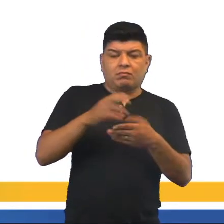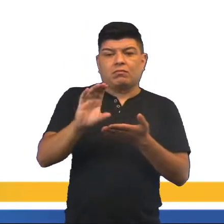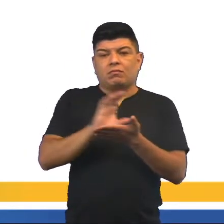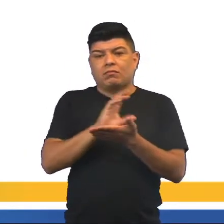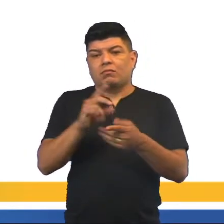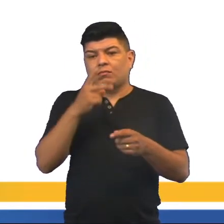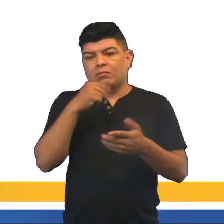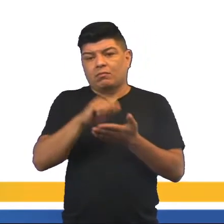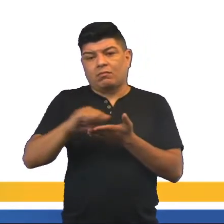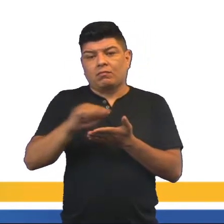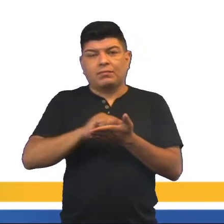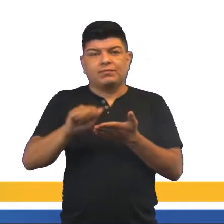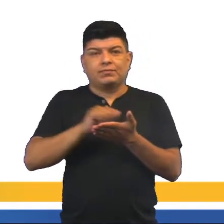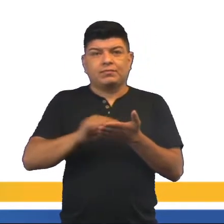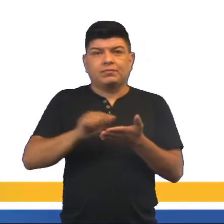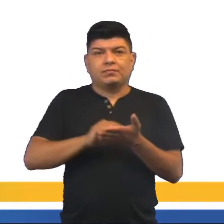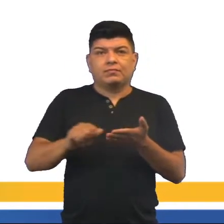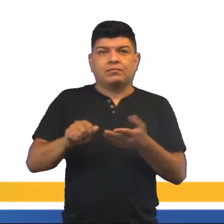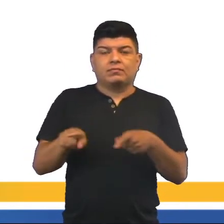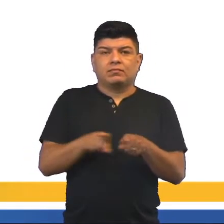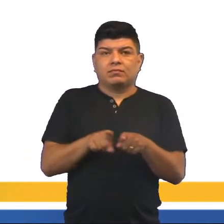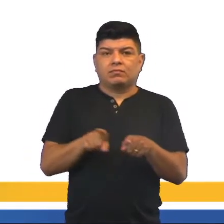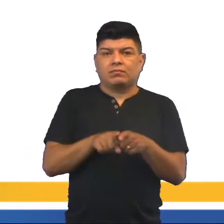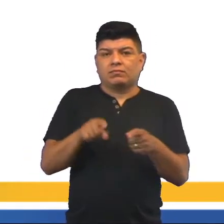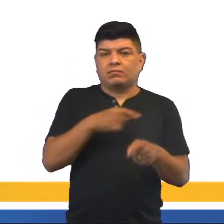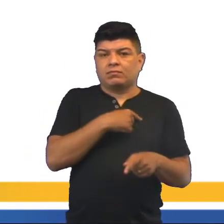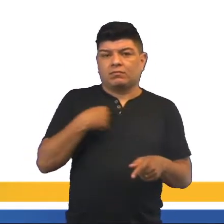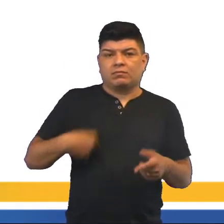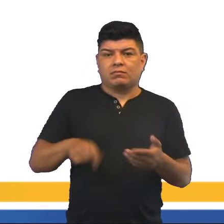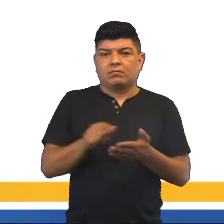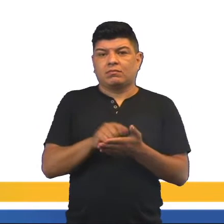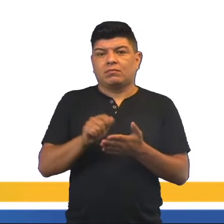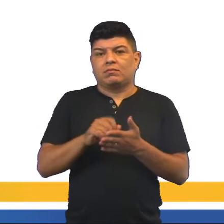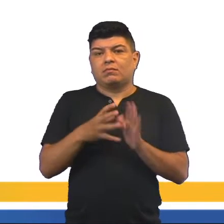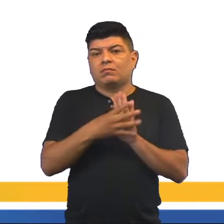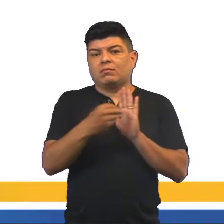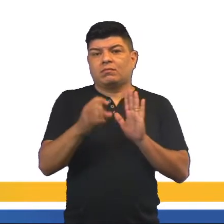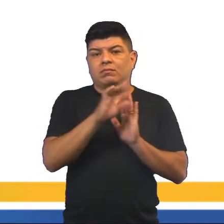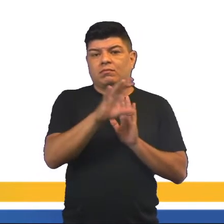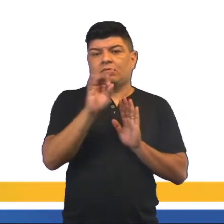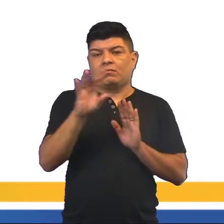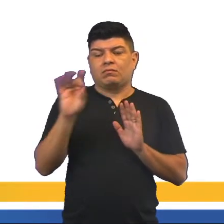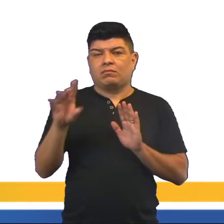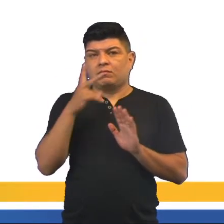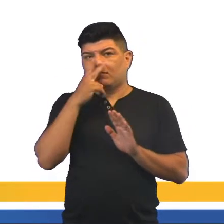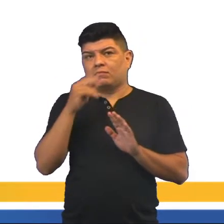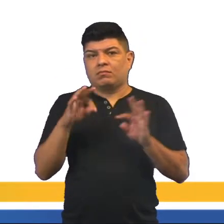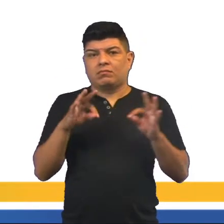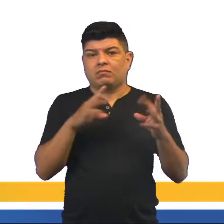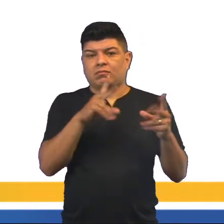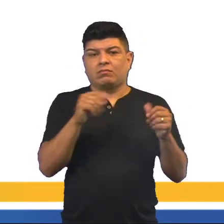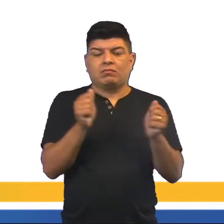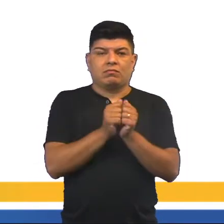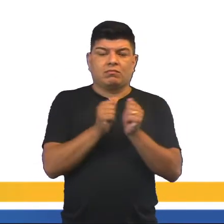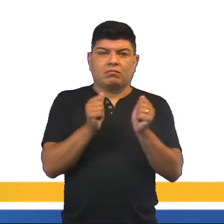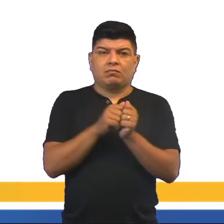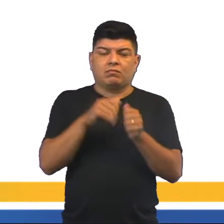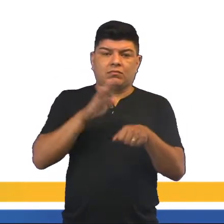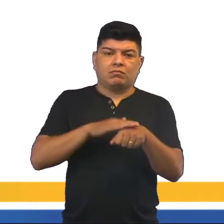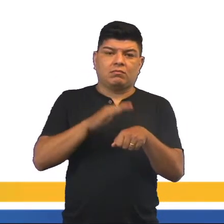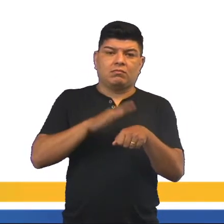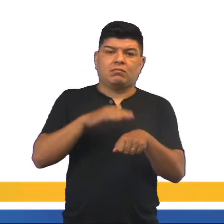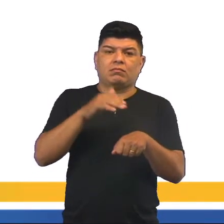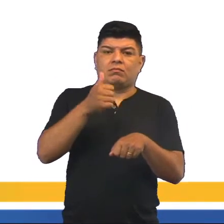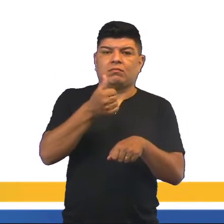escrita. Conhecido como sistema ideográfico, a escrita chinesa possui um símbolo para cada coisa, resultando em um acervo composto em mais